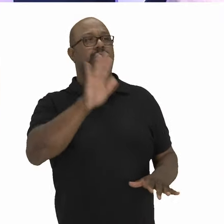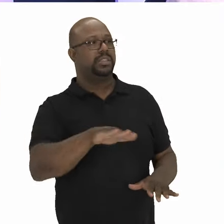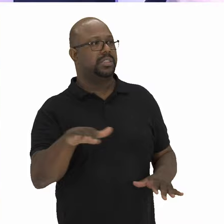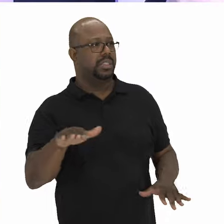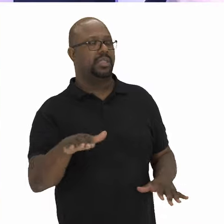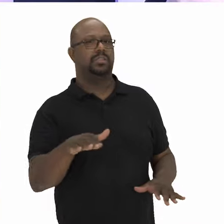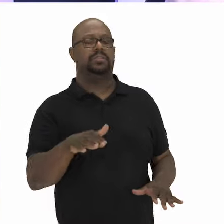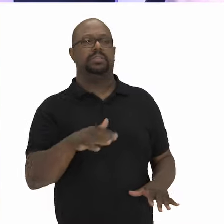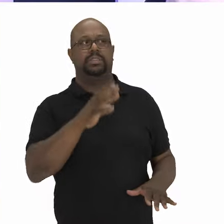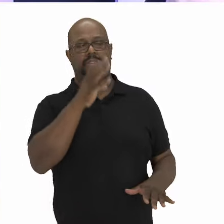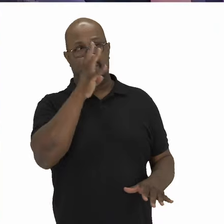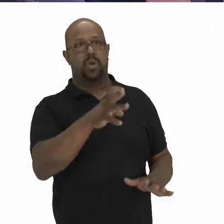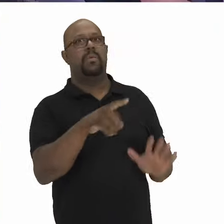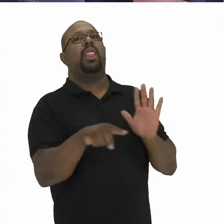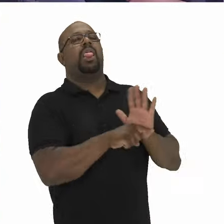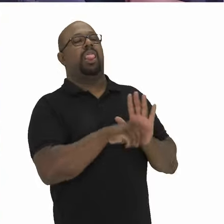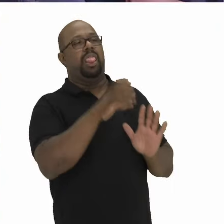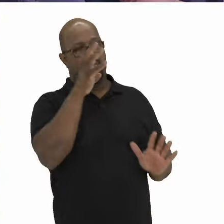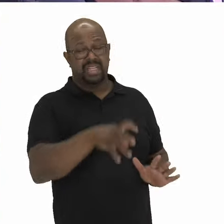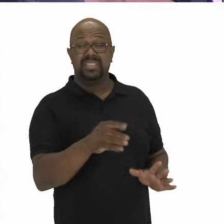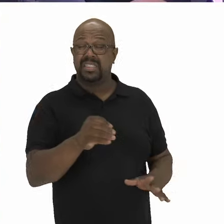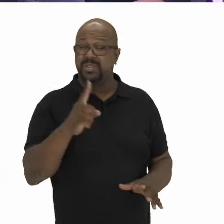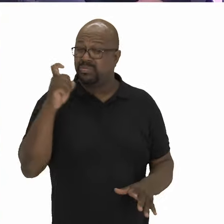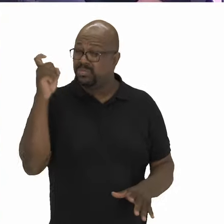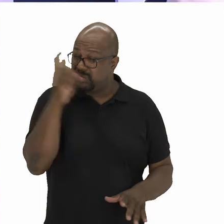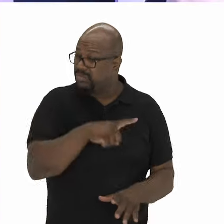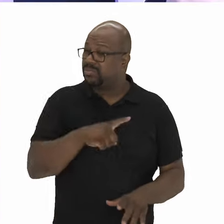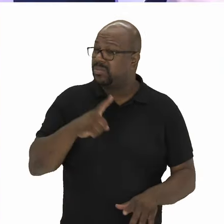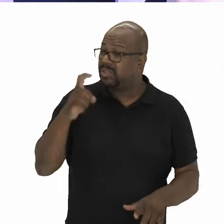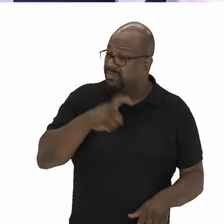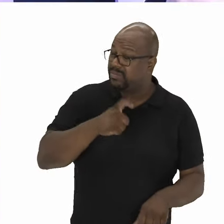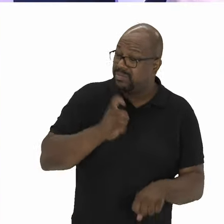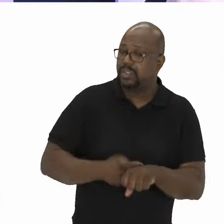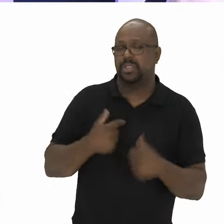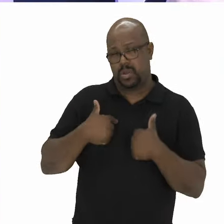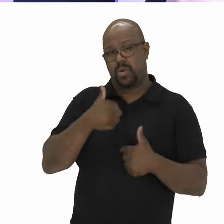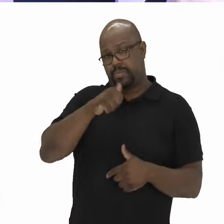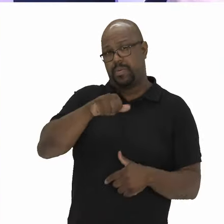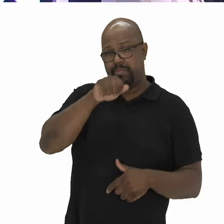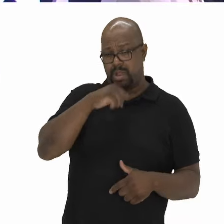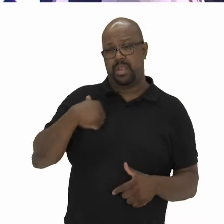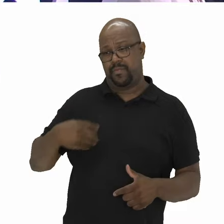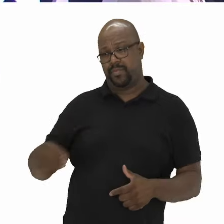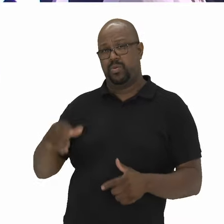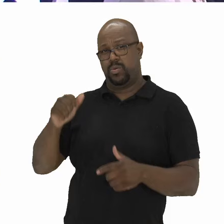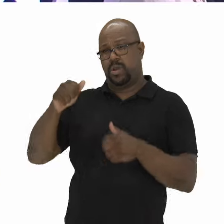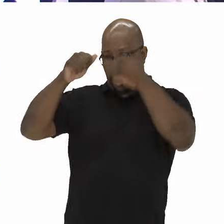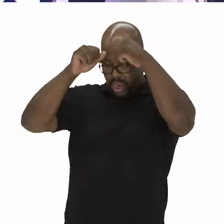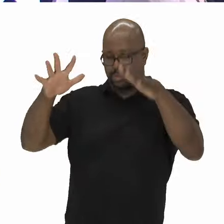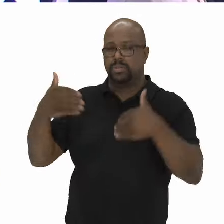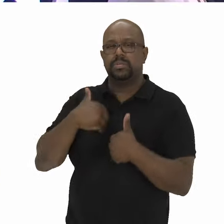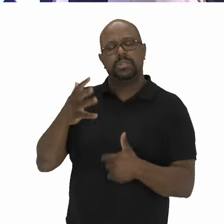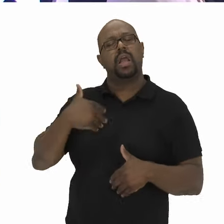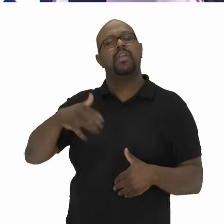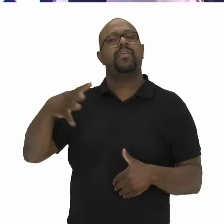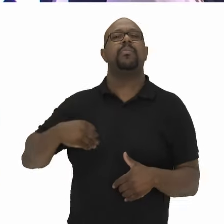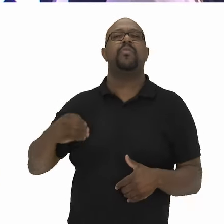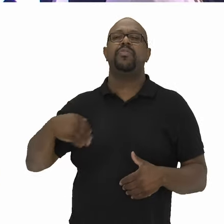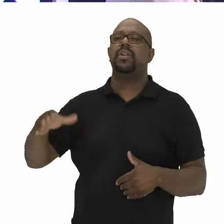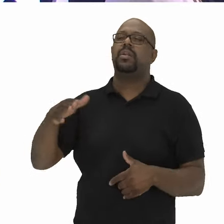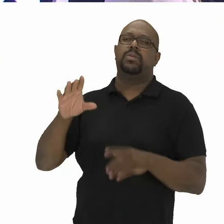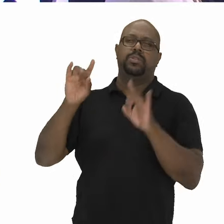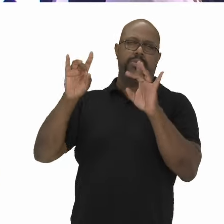do futuro dessa crianç uma condenação com uma condenação isso é tão duro é tão terrível eu como mãe atípica já passei por situações